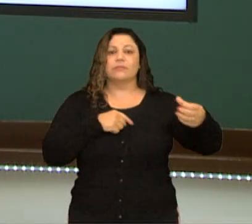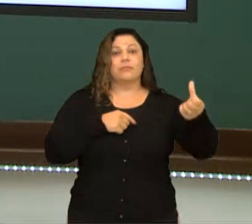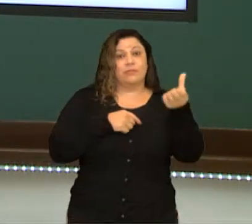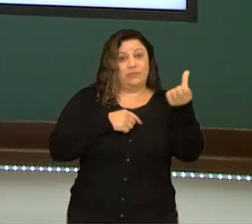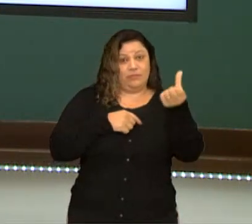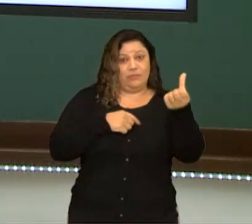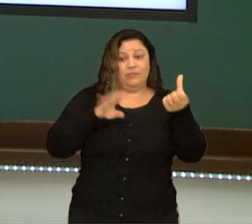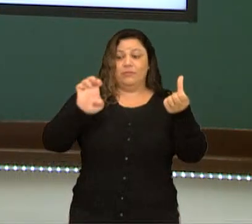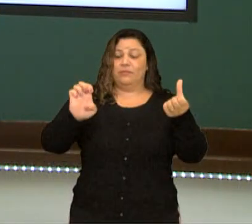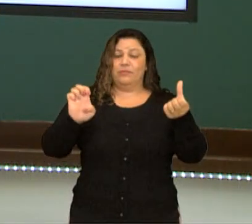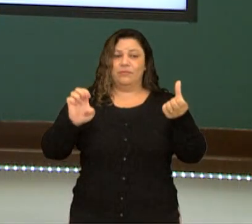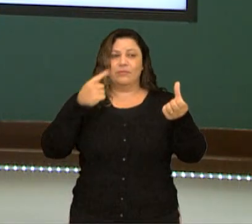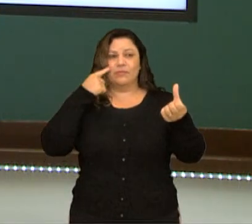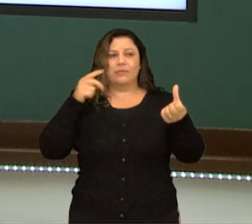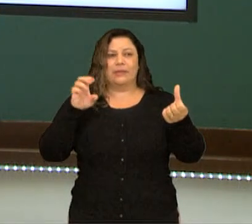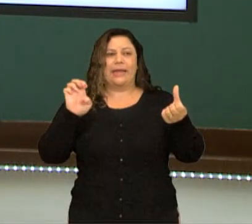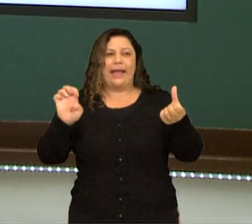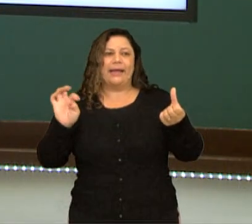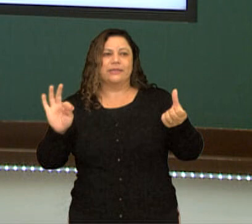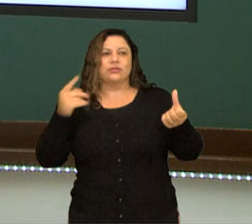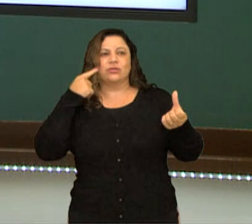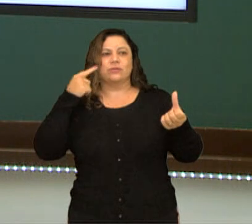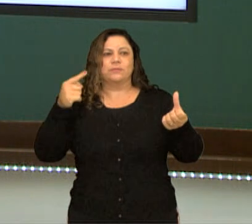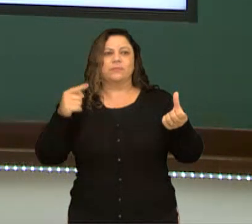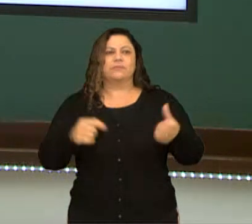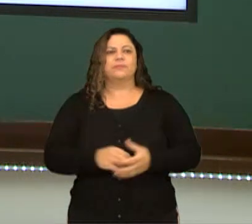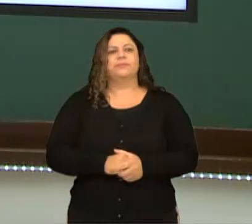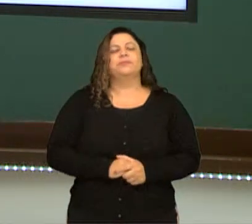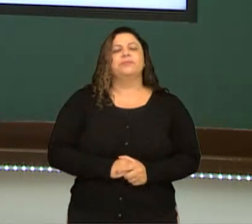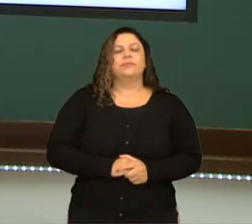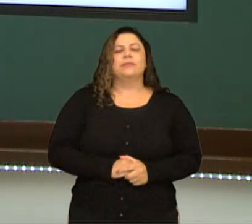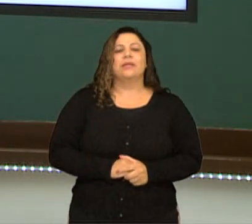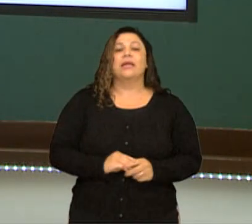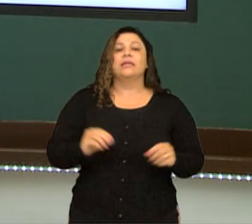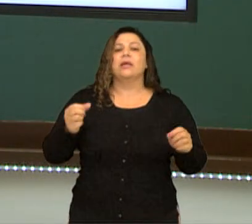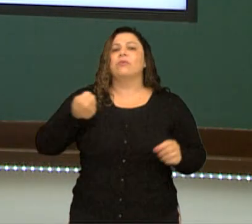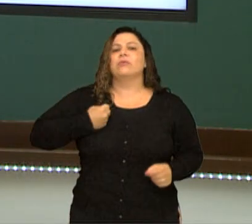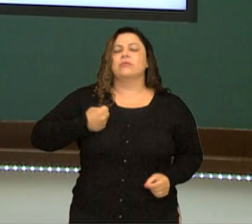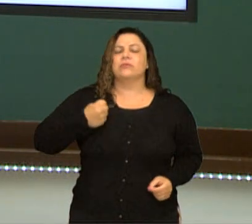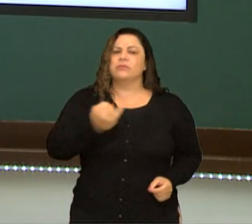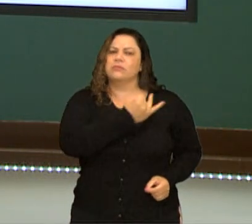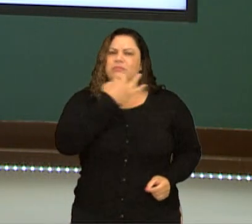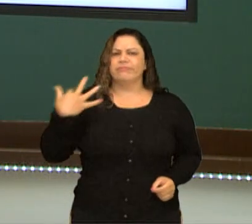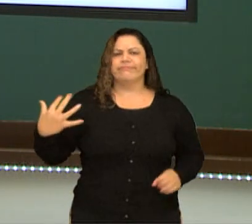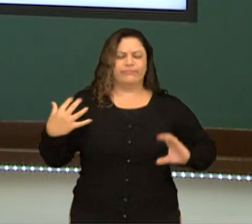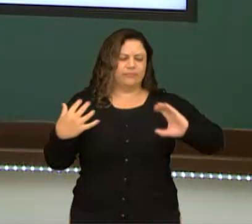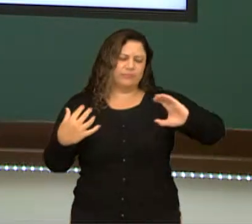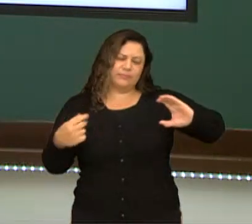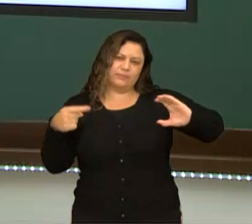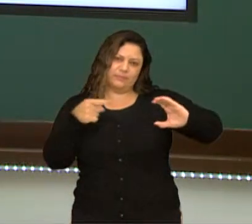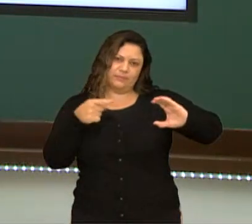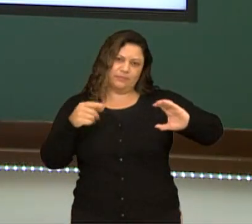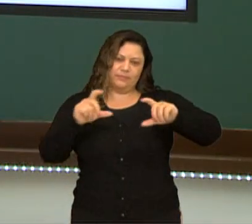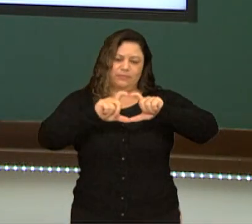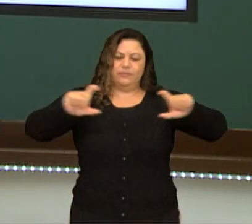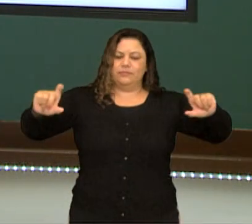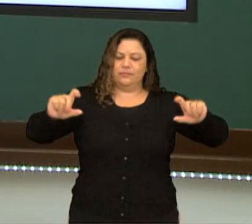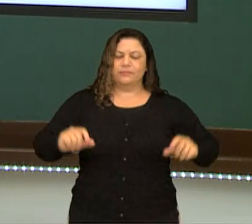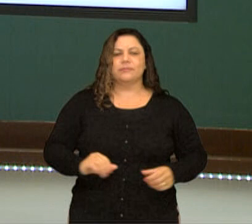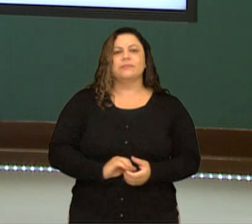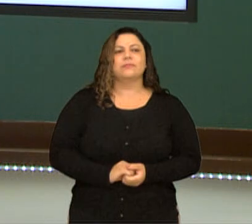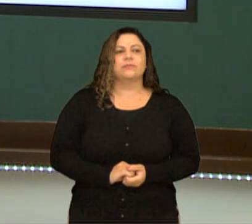carbonos, ex. Então, o prefixo está relacionado ao número de carbonos que a substância possui.